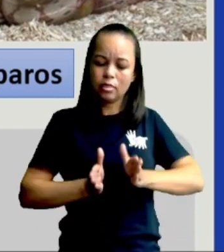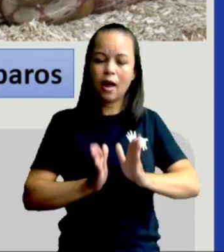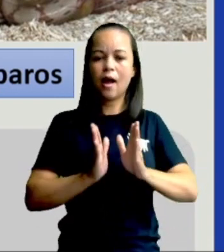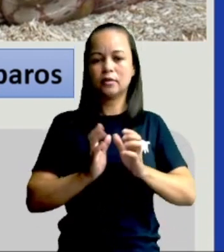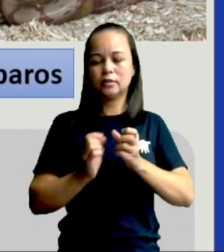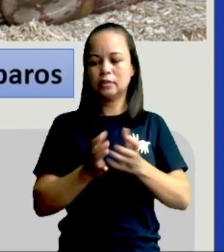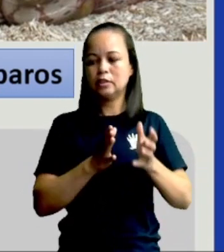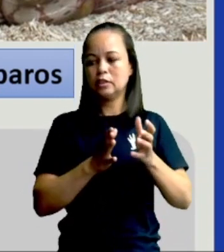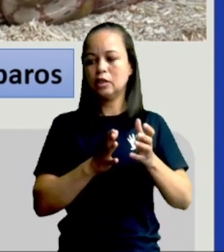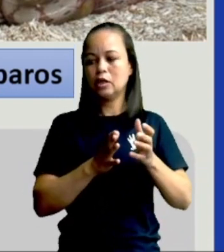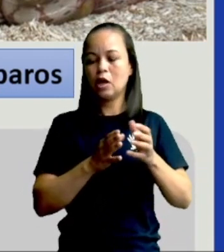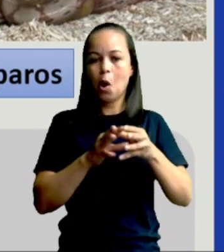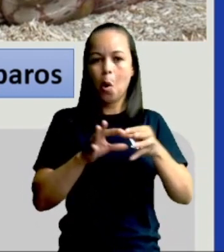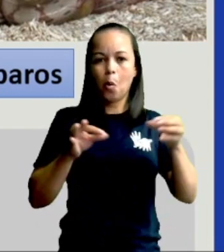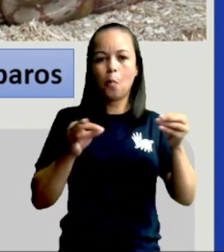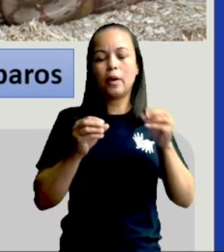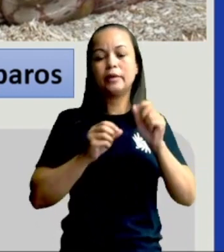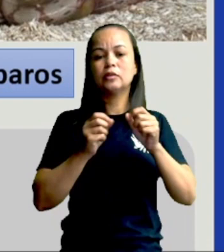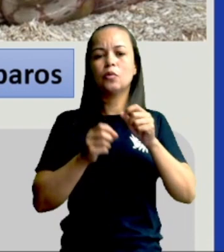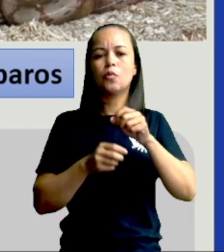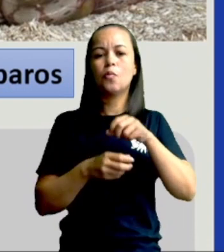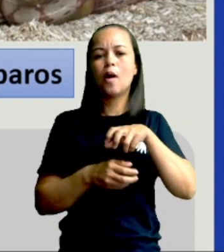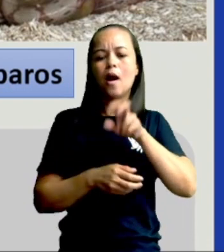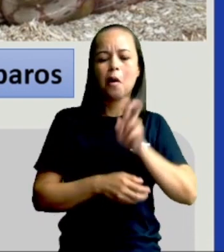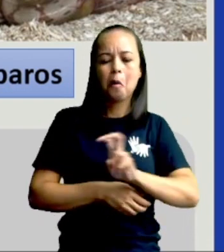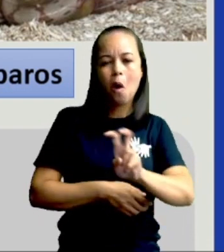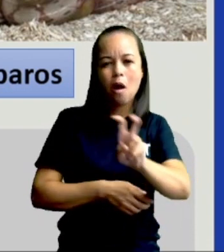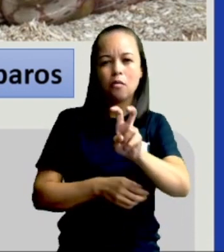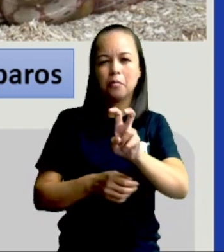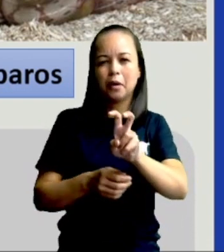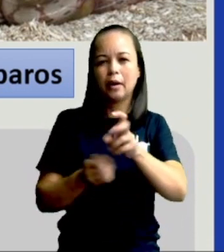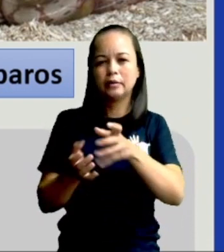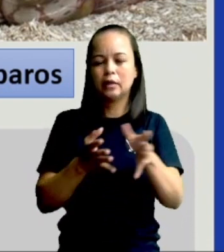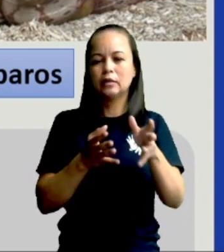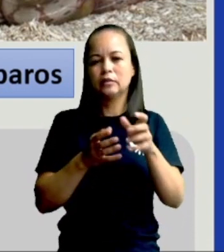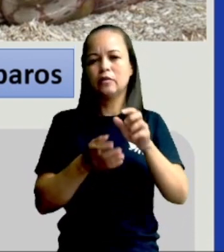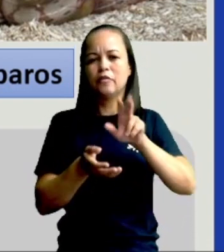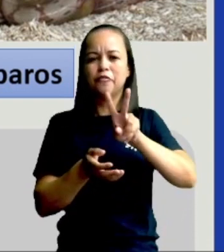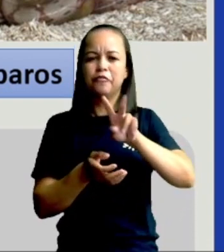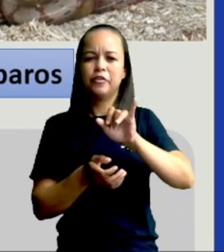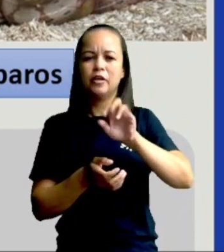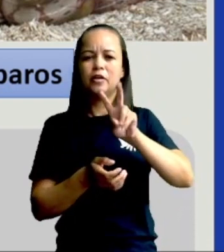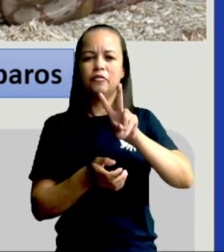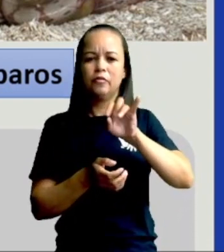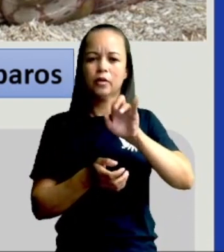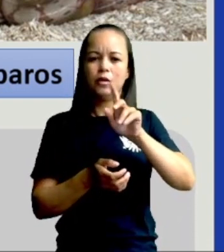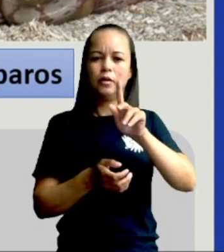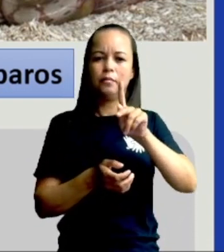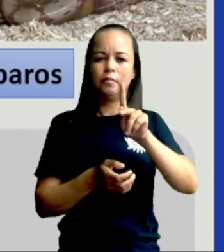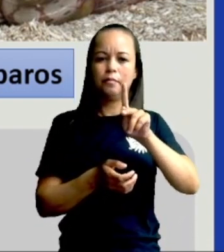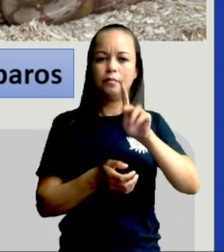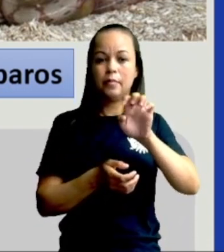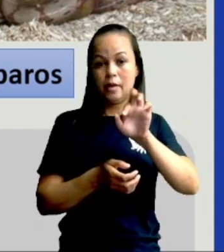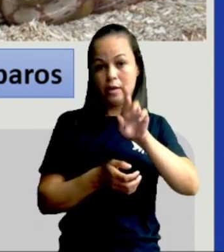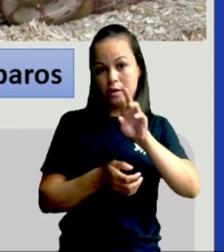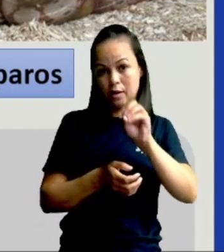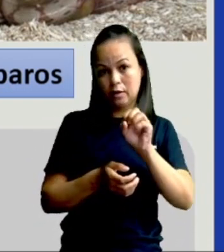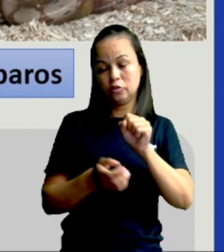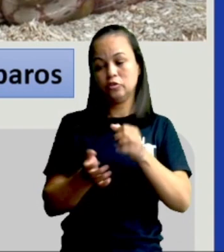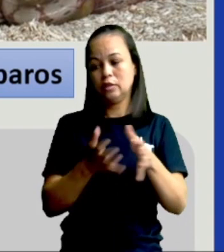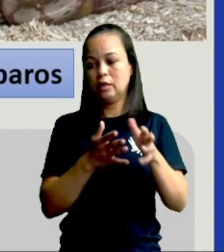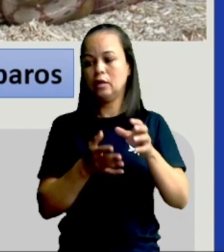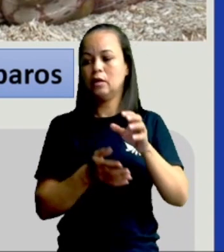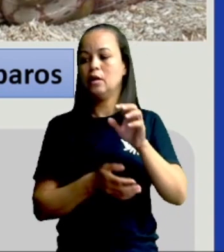o parto de uma cobra vivípara, né? Temos espécies de cobras vivíparas, ovíparas e